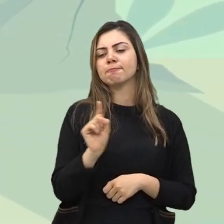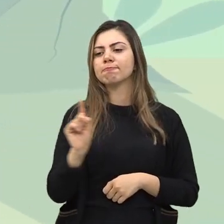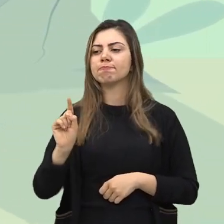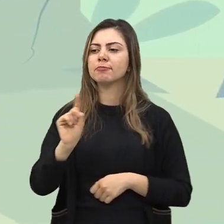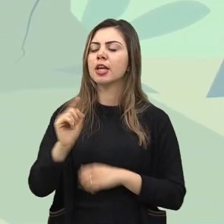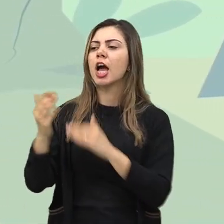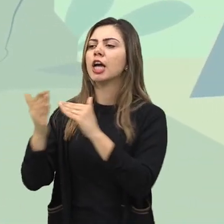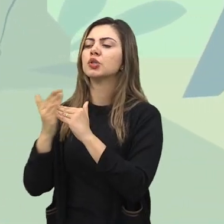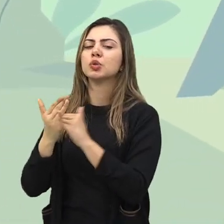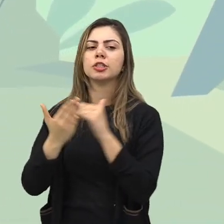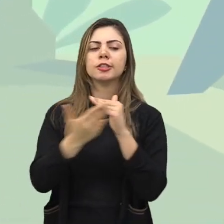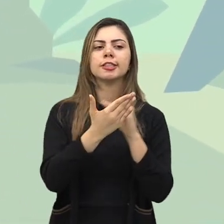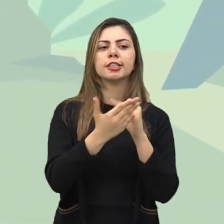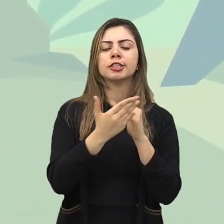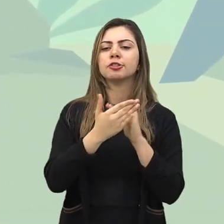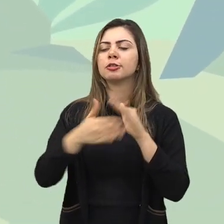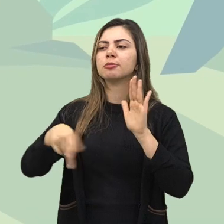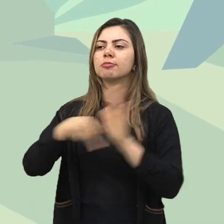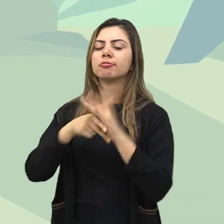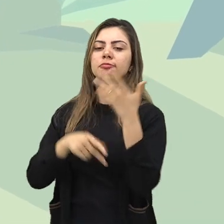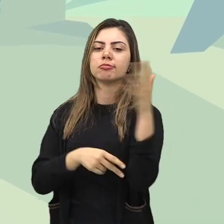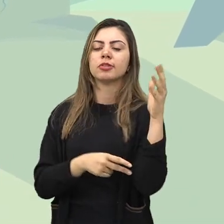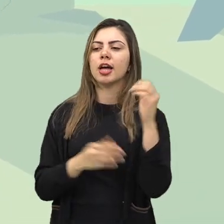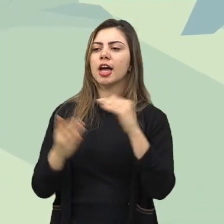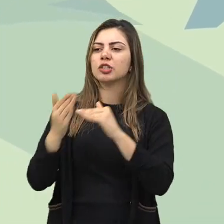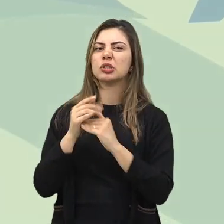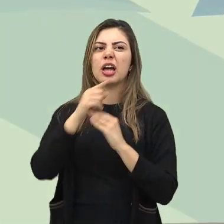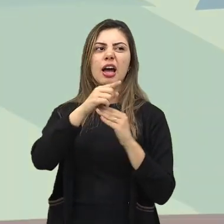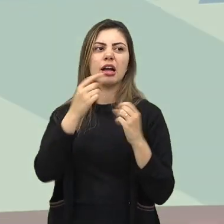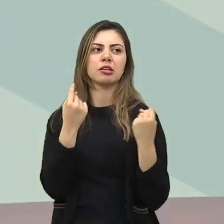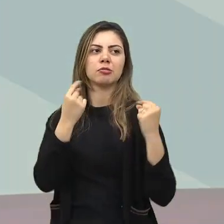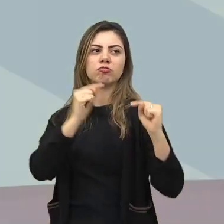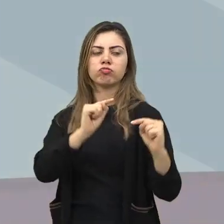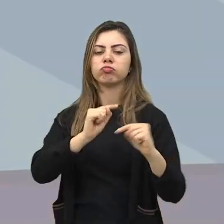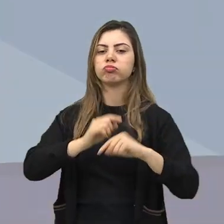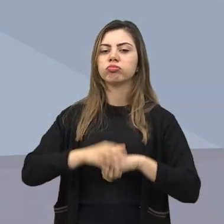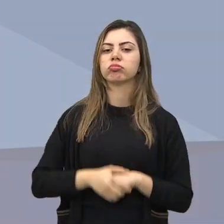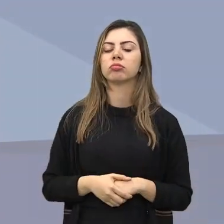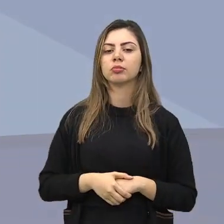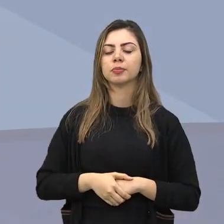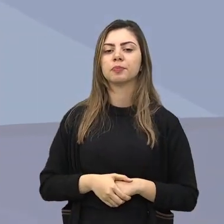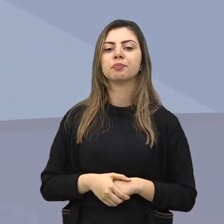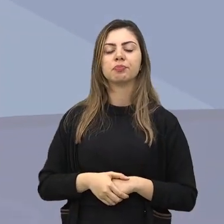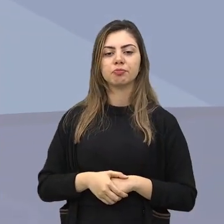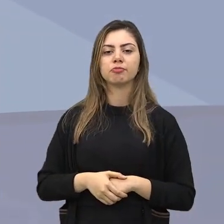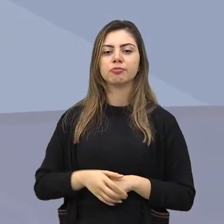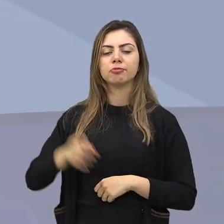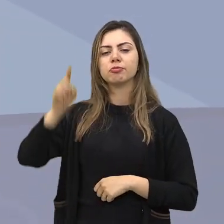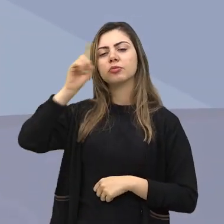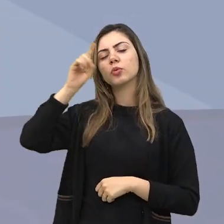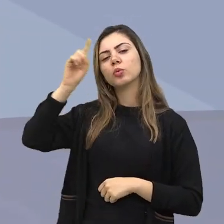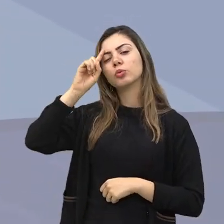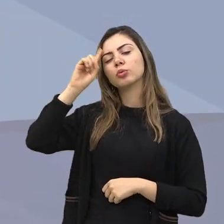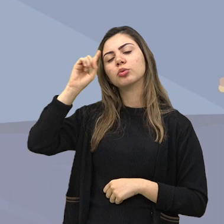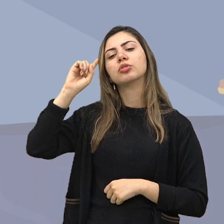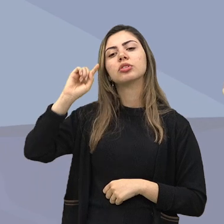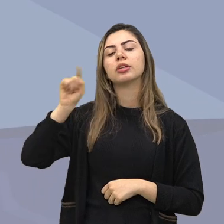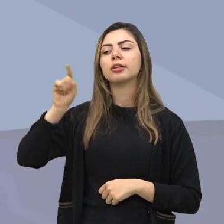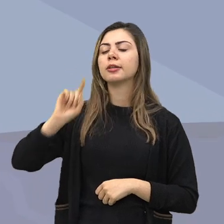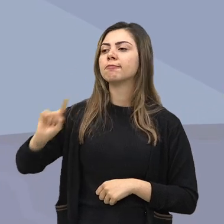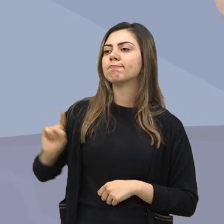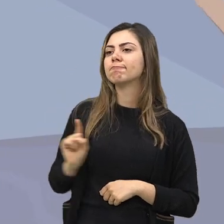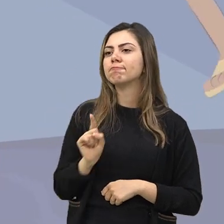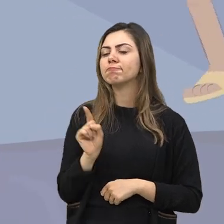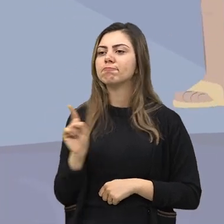os seres da selva e reunir forças contra a ameaça iminente. Dia após dia, Maia percorreu os segredos